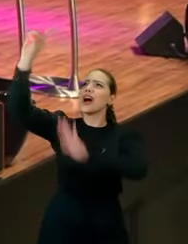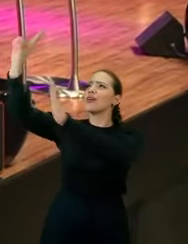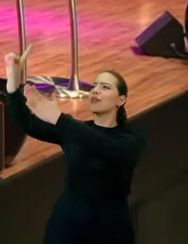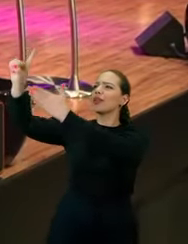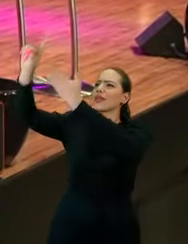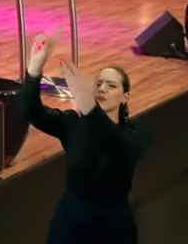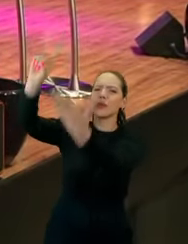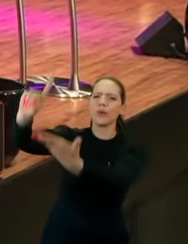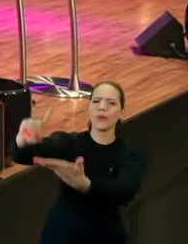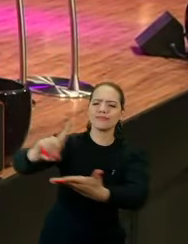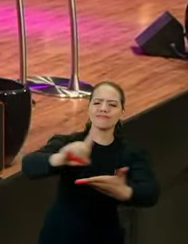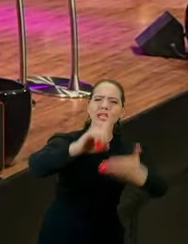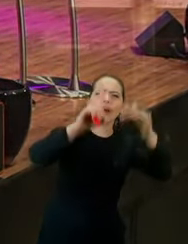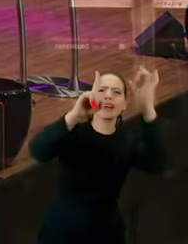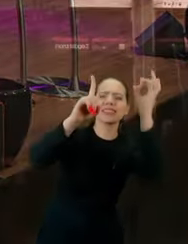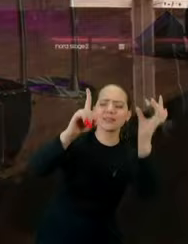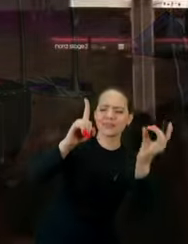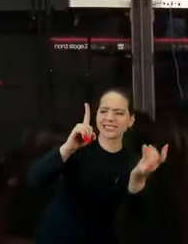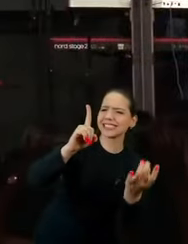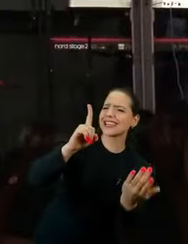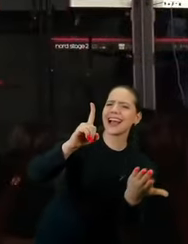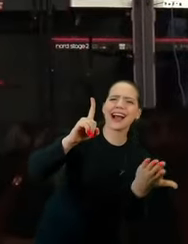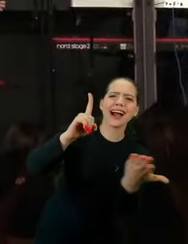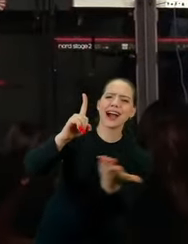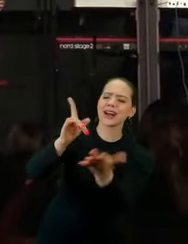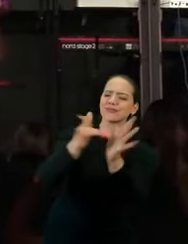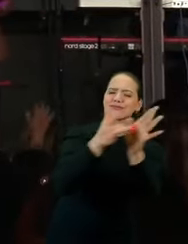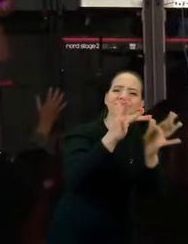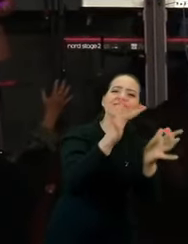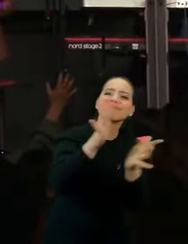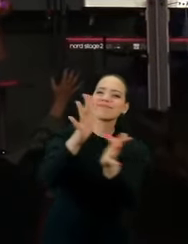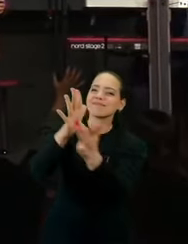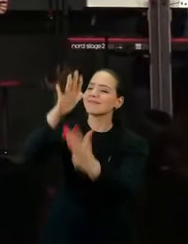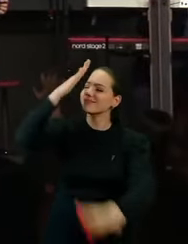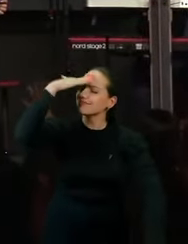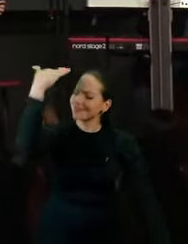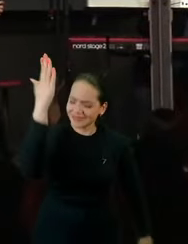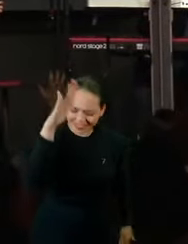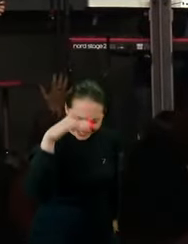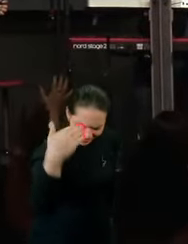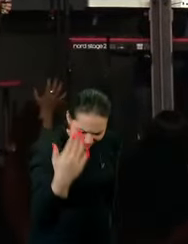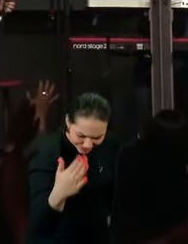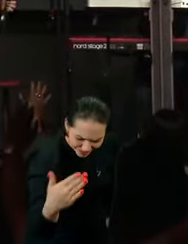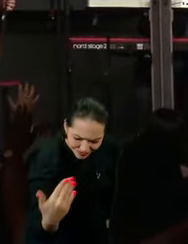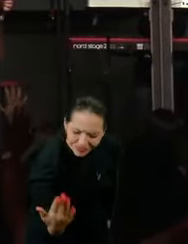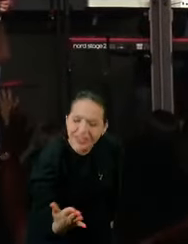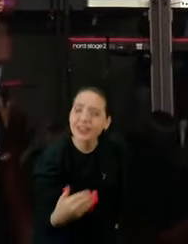Tu vai.